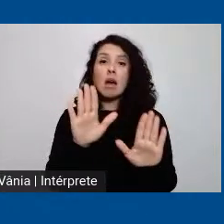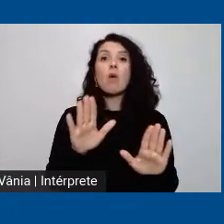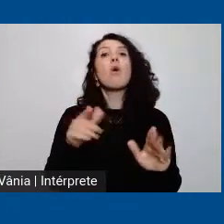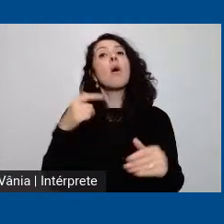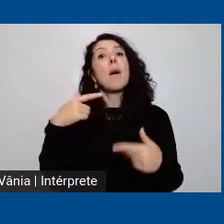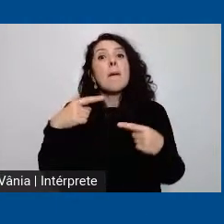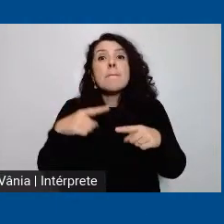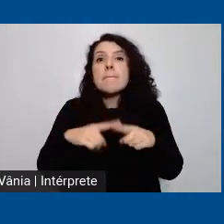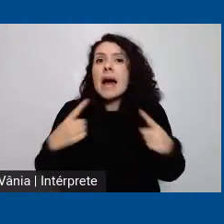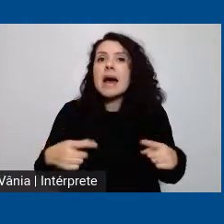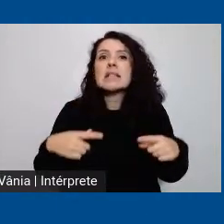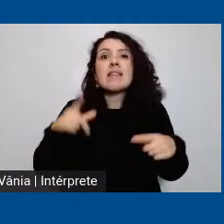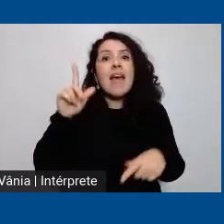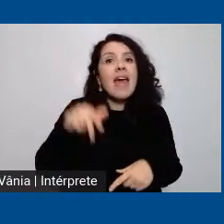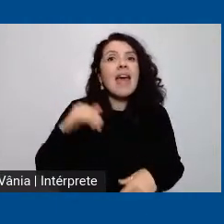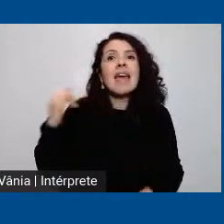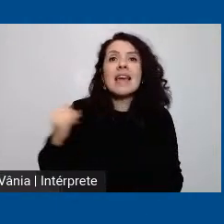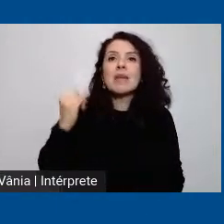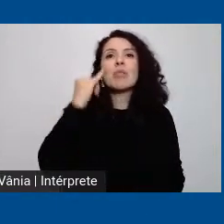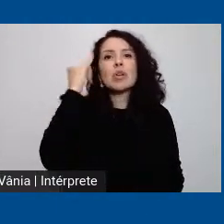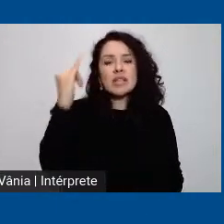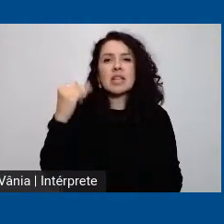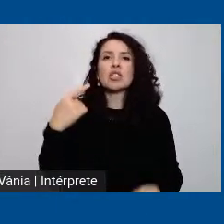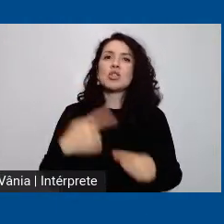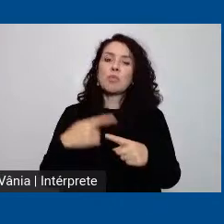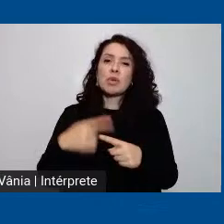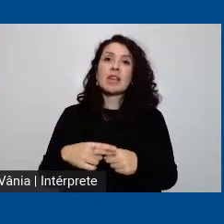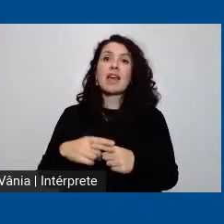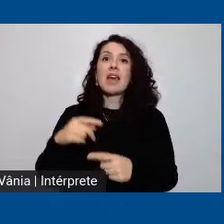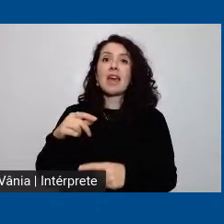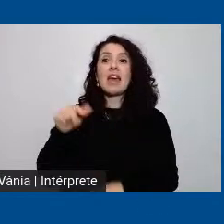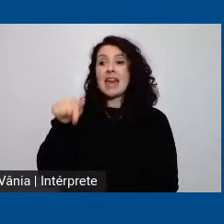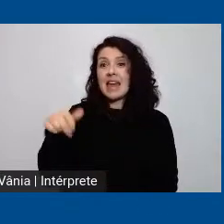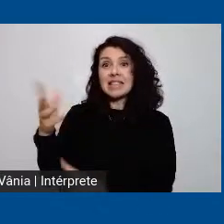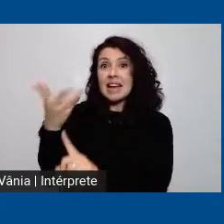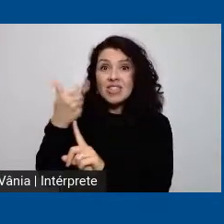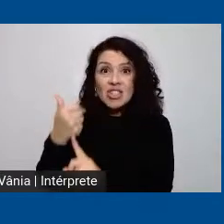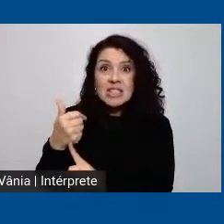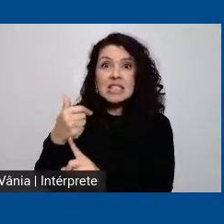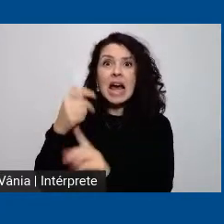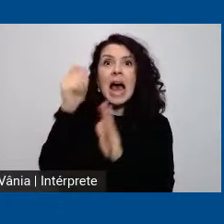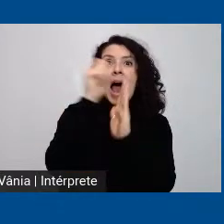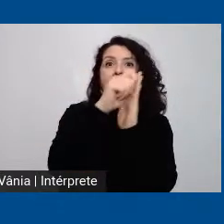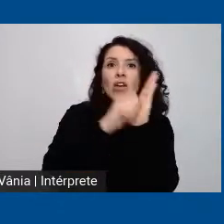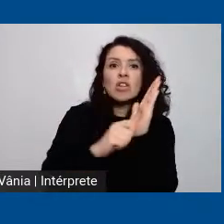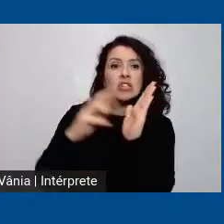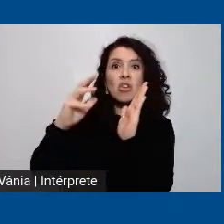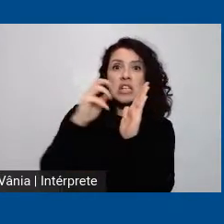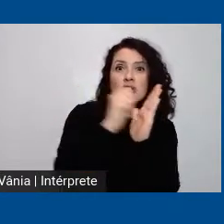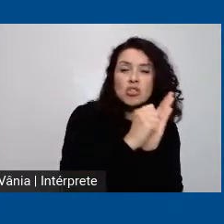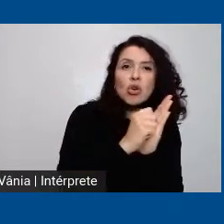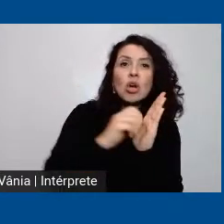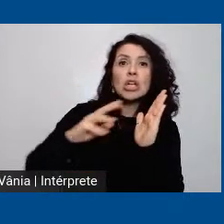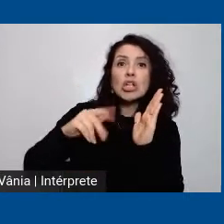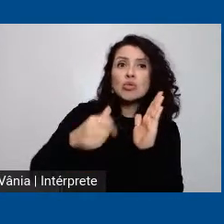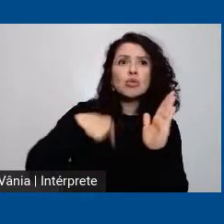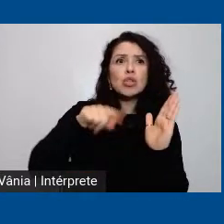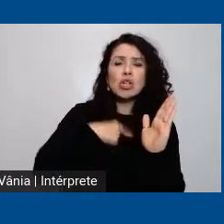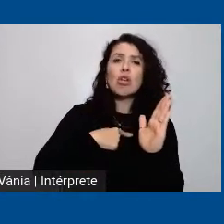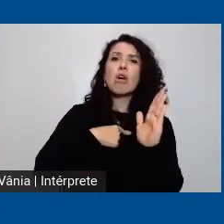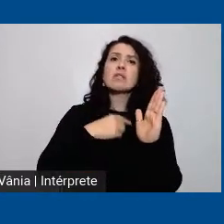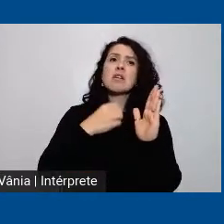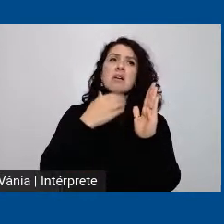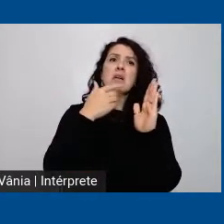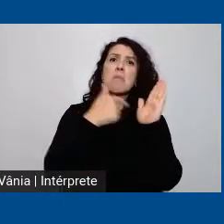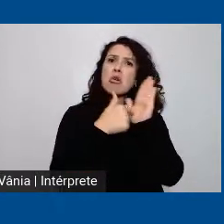elogiosamente, né, em relação a essas anotações do Ferreira. Não será exagerado, porque é um manancial